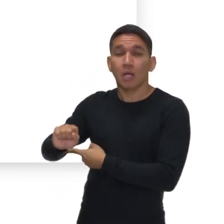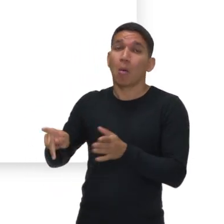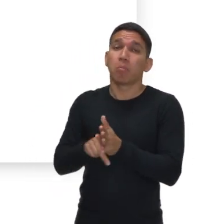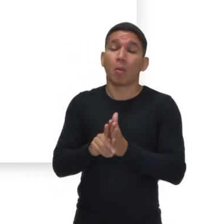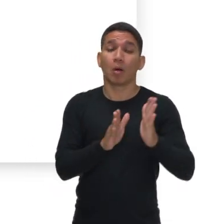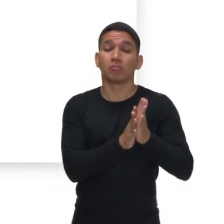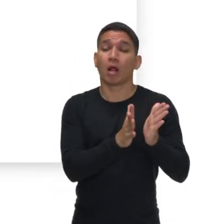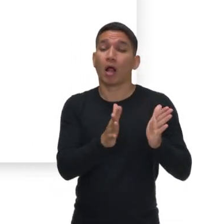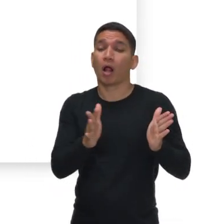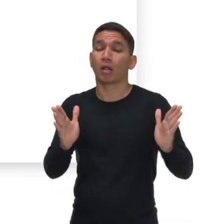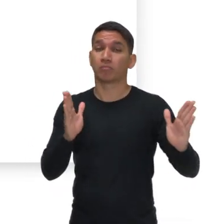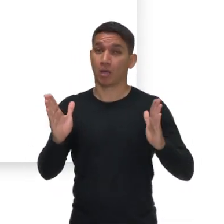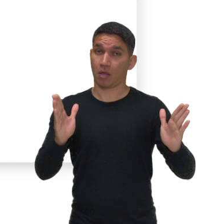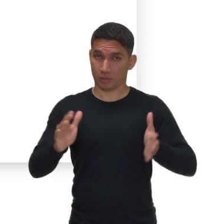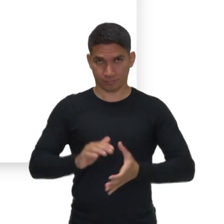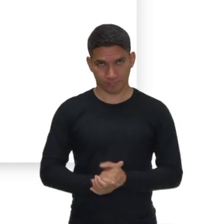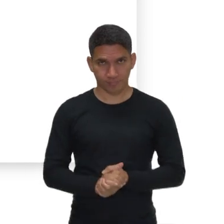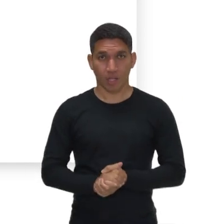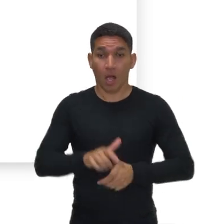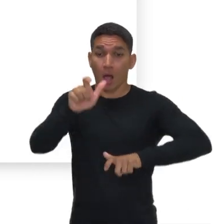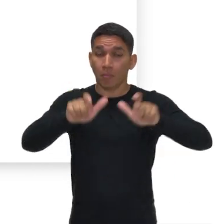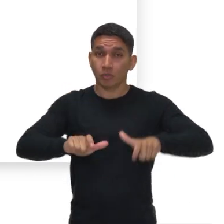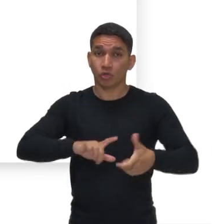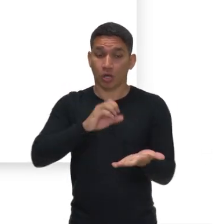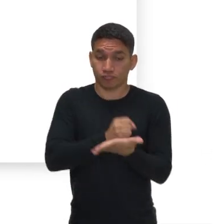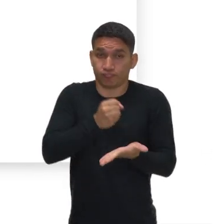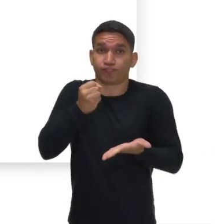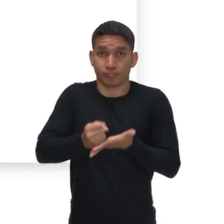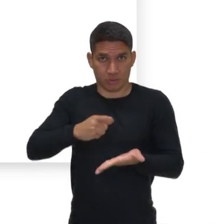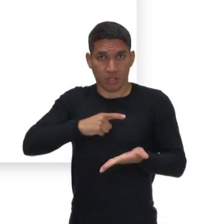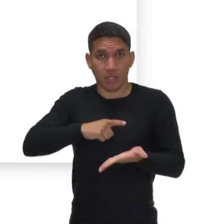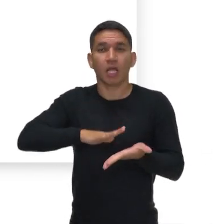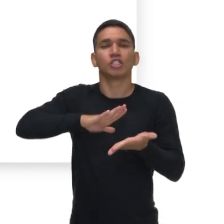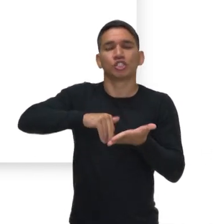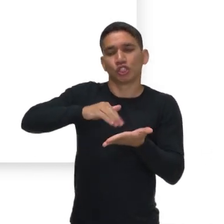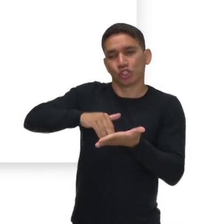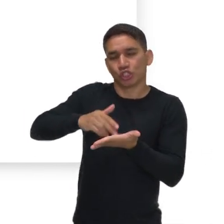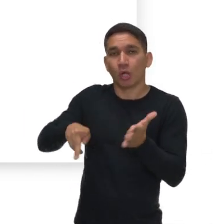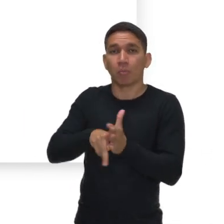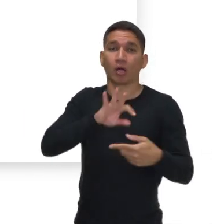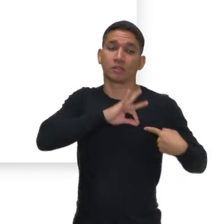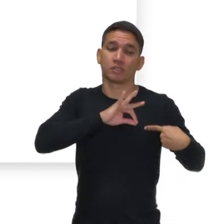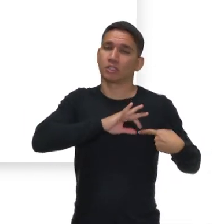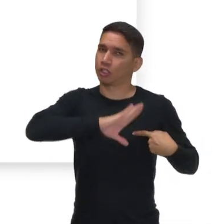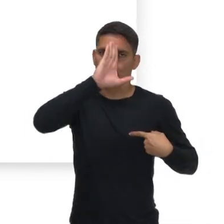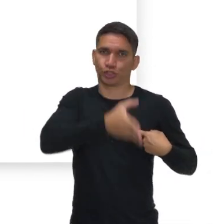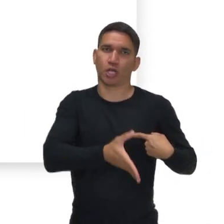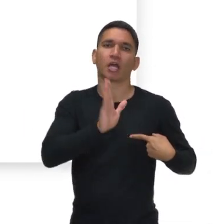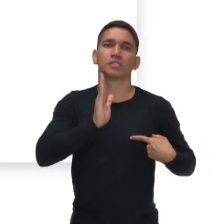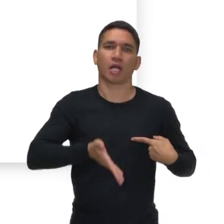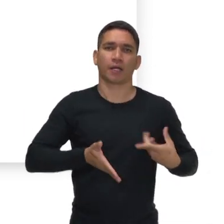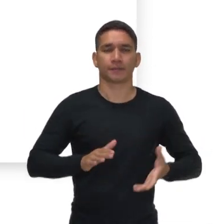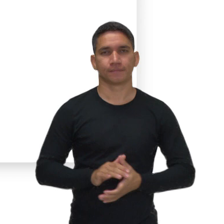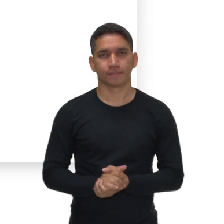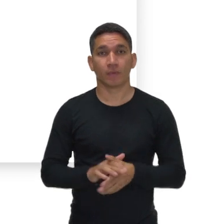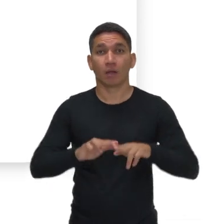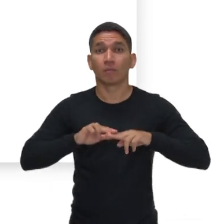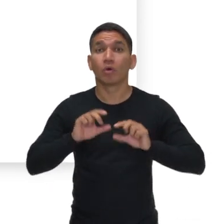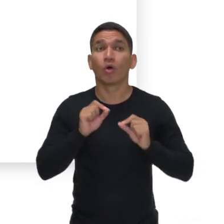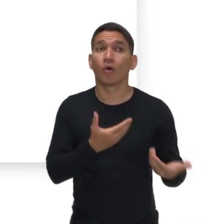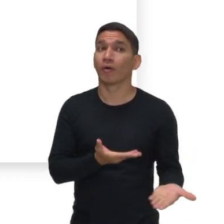durante determinado tempo. Os empregados com carteira assinada têm um desconto em seu salário